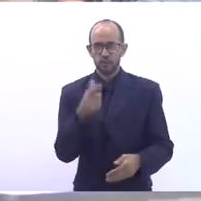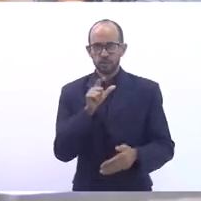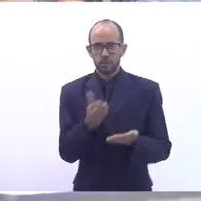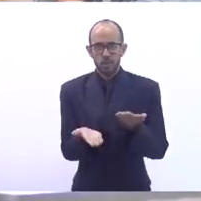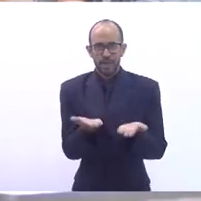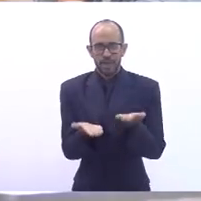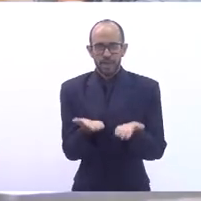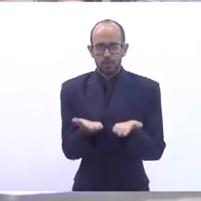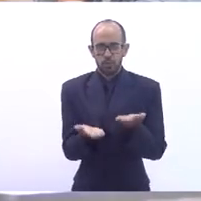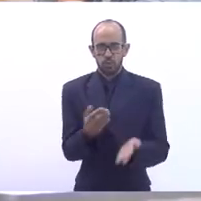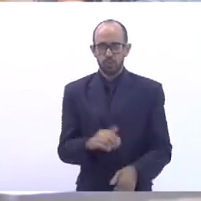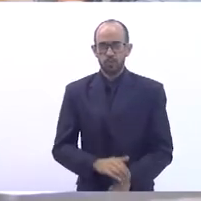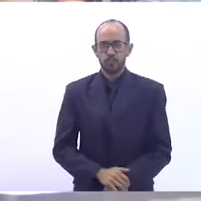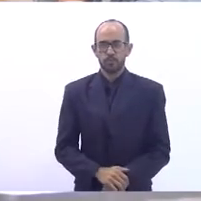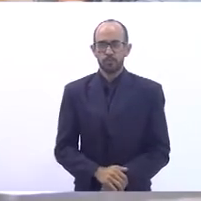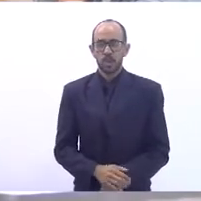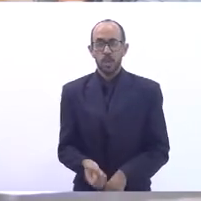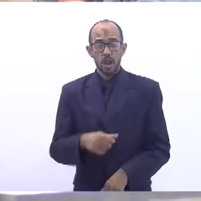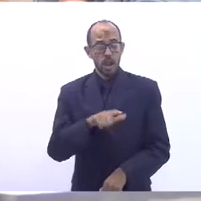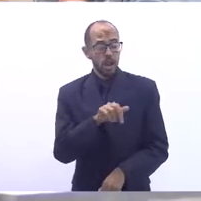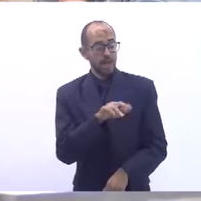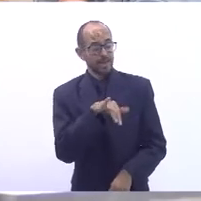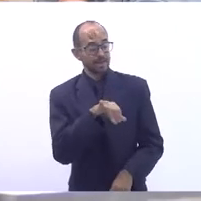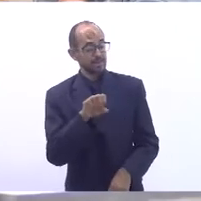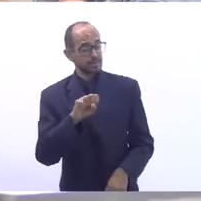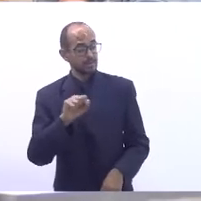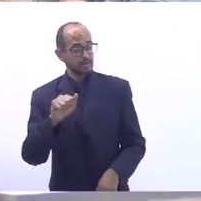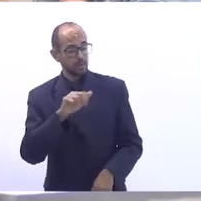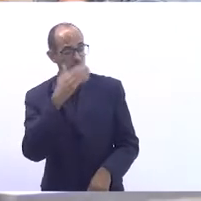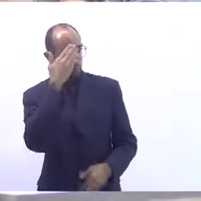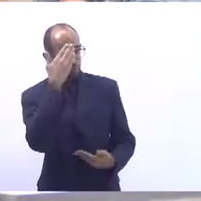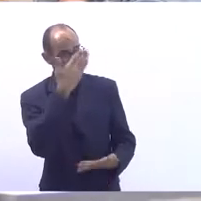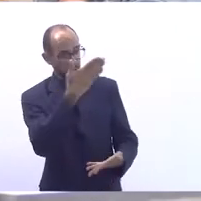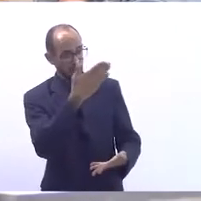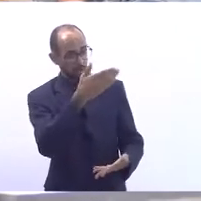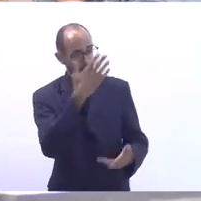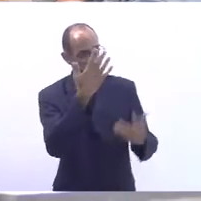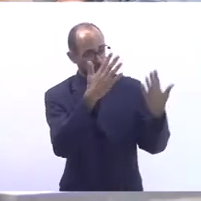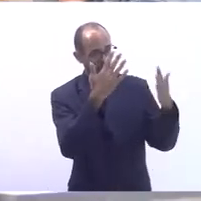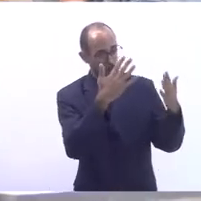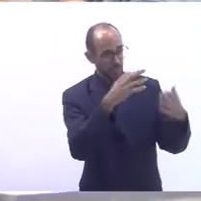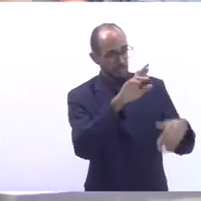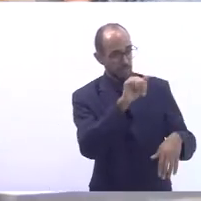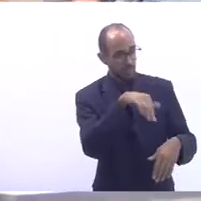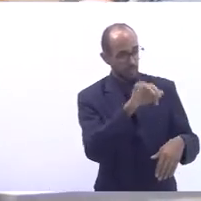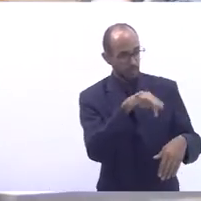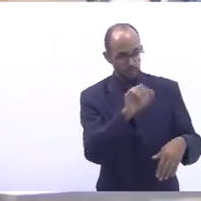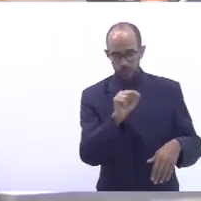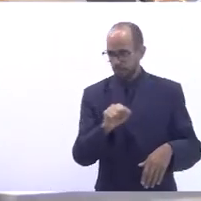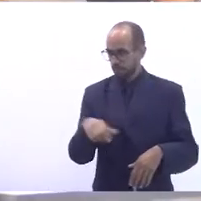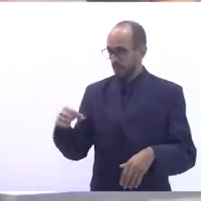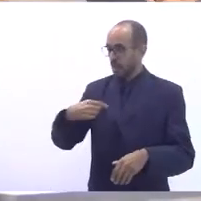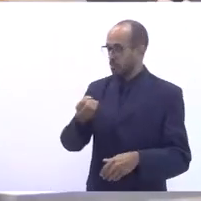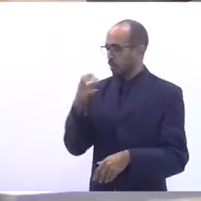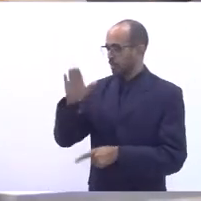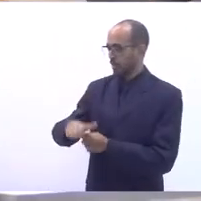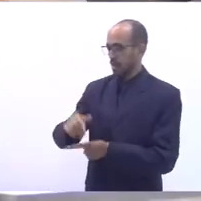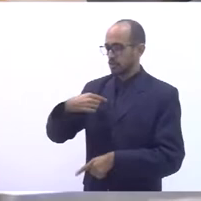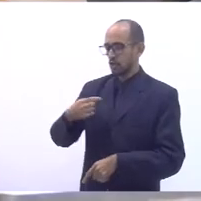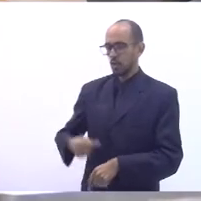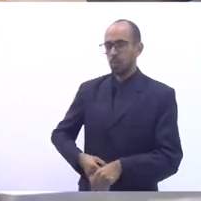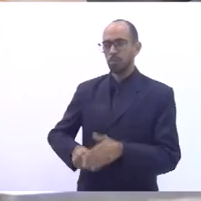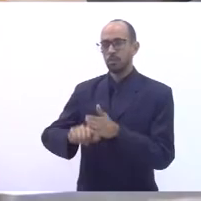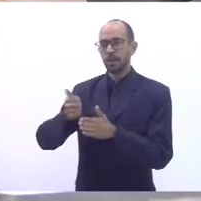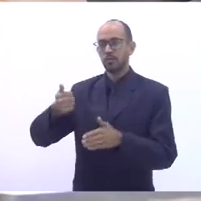Larissa obrigado pela presença palavra é sua Parabéns Raquel Boa tarde nervosa é a